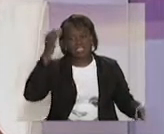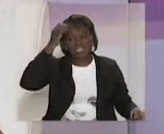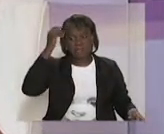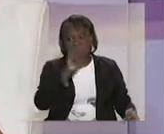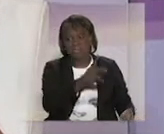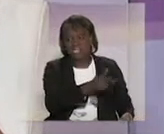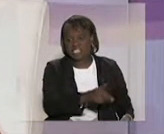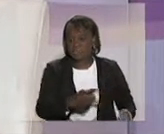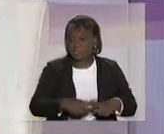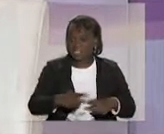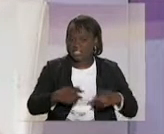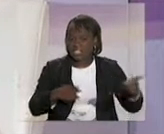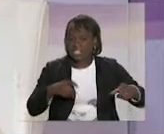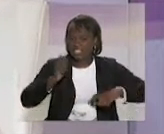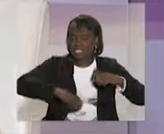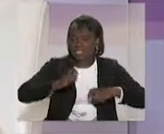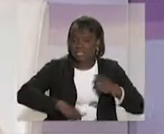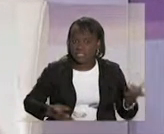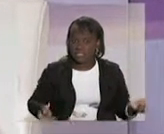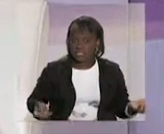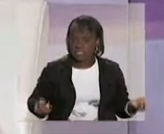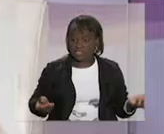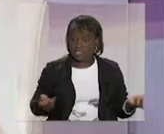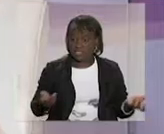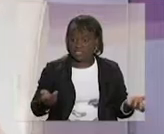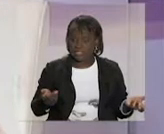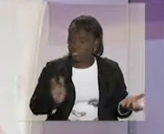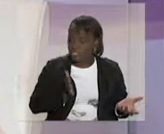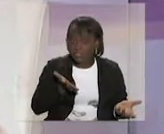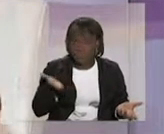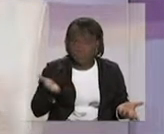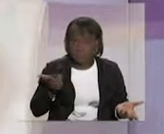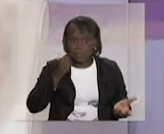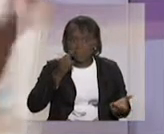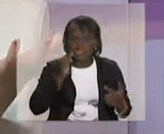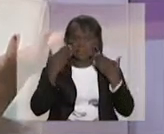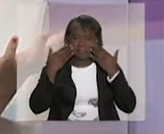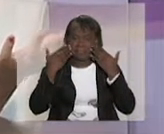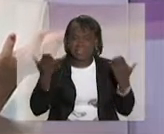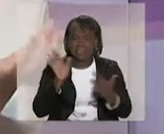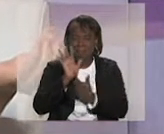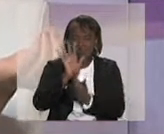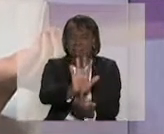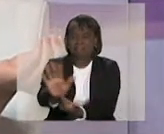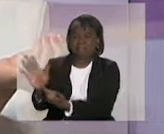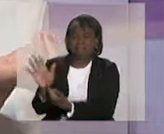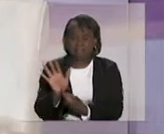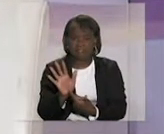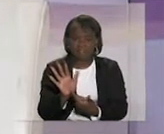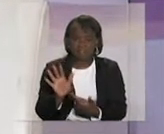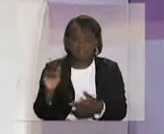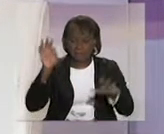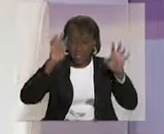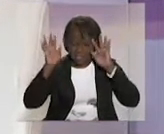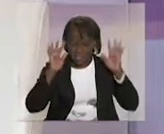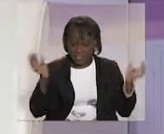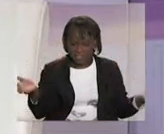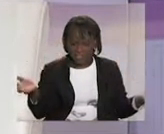menina era culpada por um crime bárbaro, a gente vê, né, como ela foi exposta, e a gente